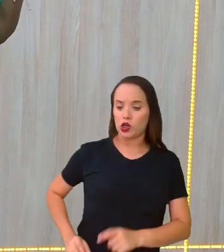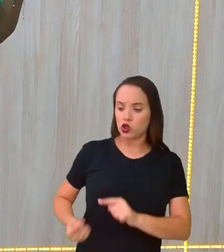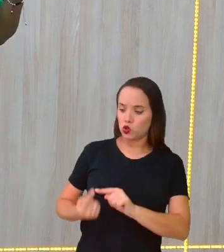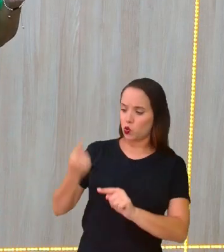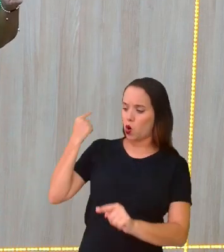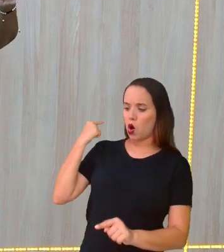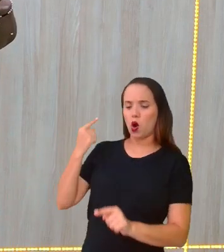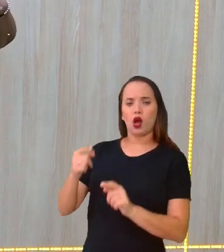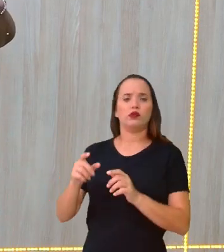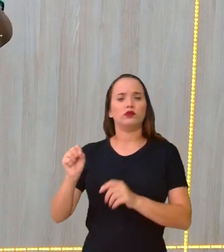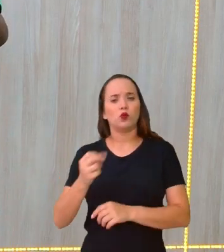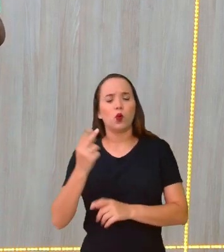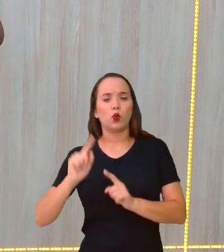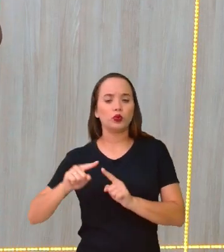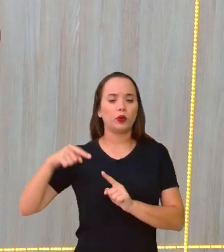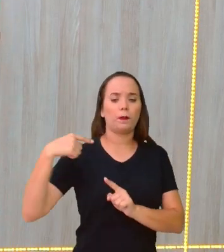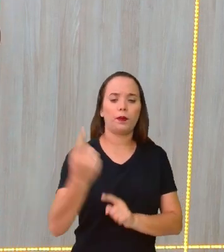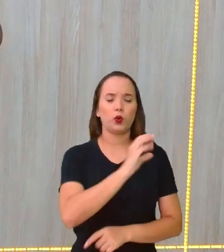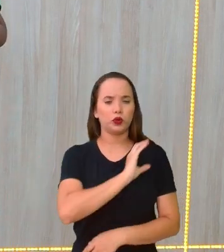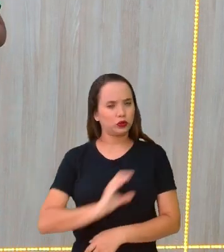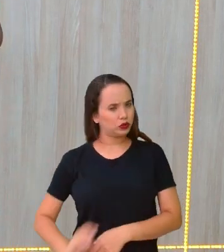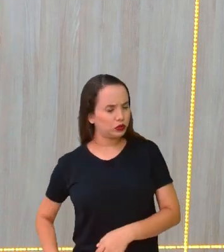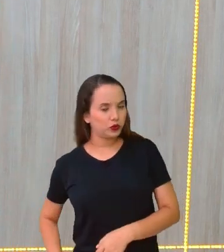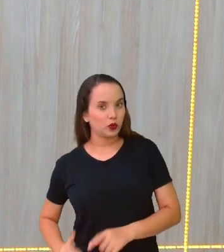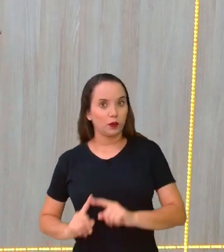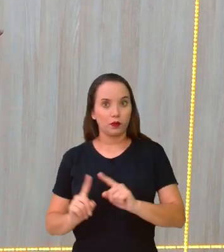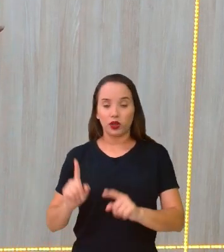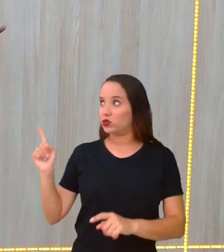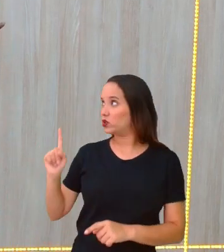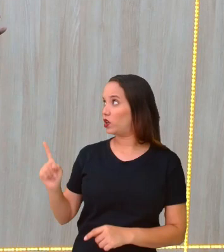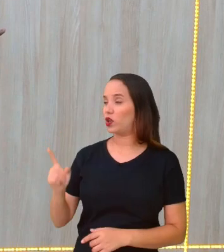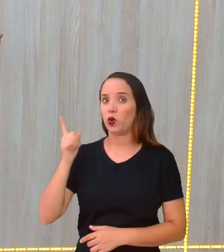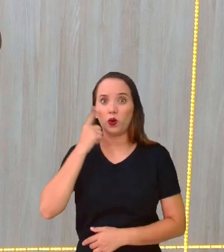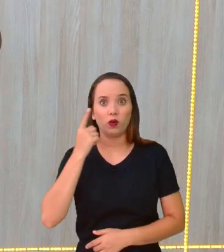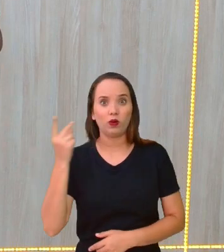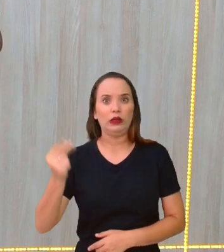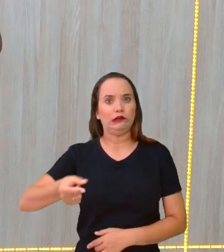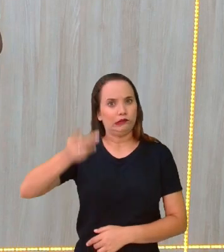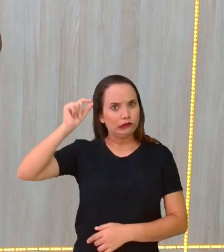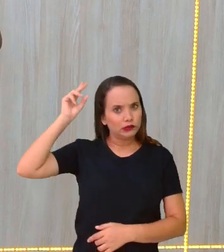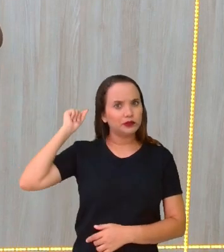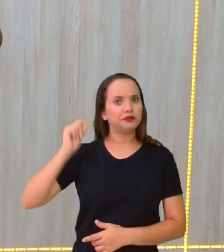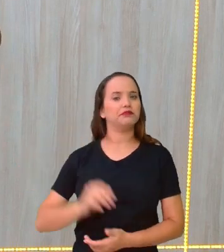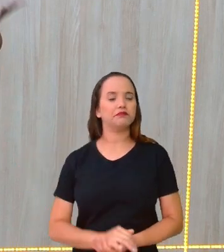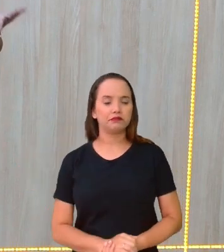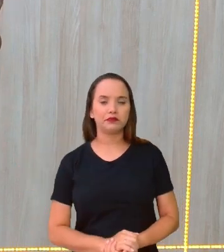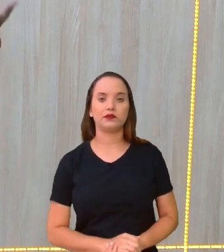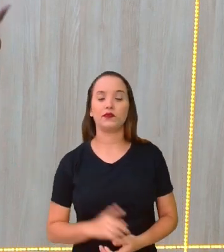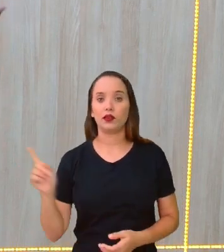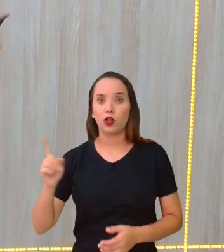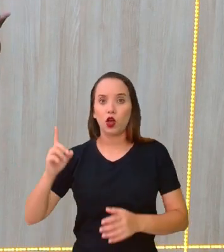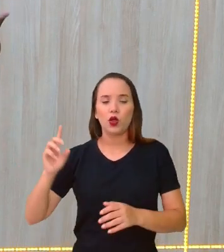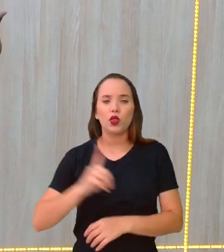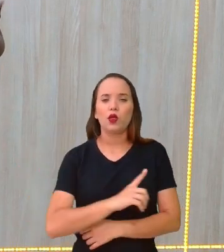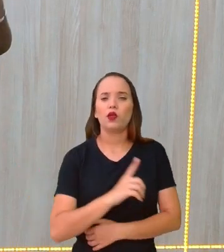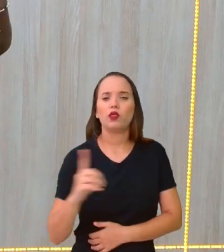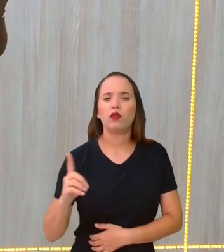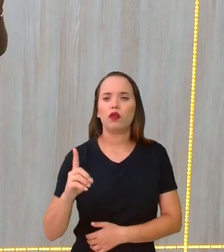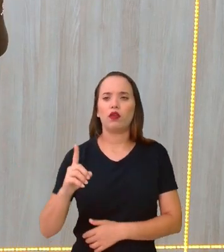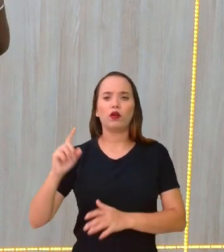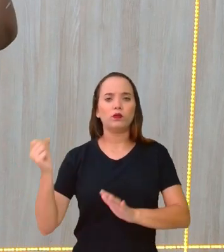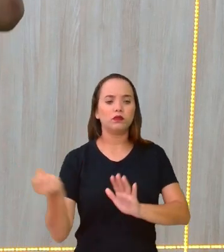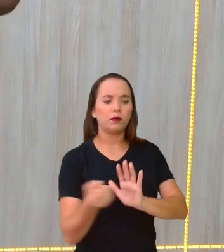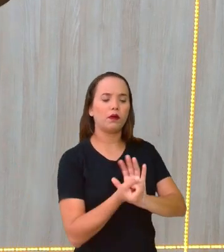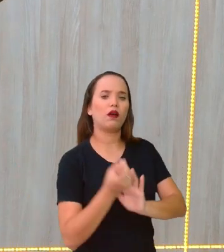e muito antes. Essa escultura foi achada, foi datada por estudiosos e